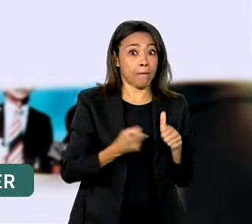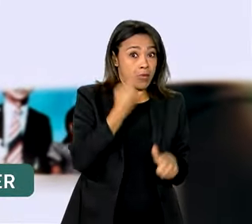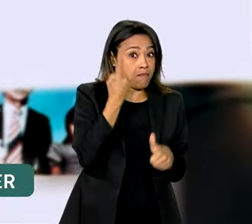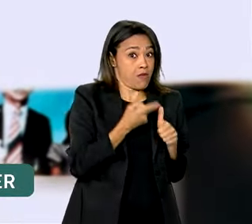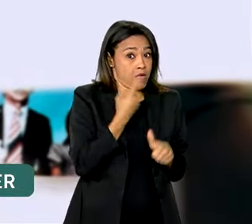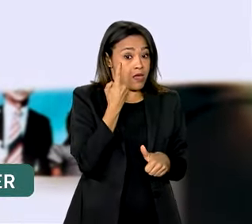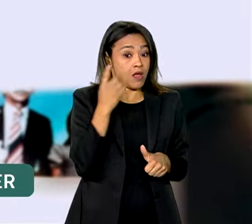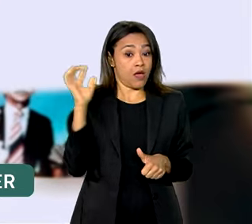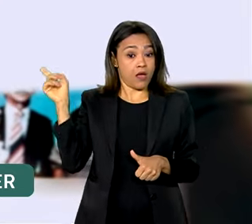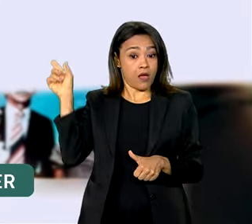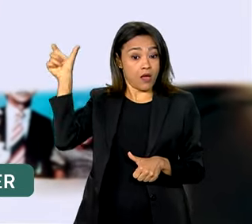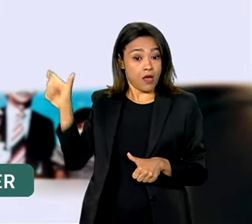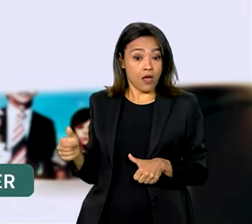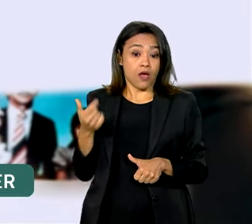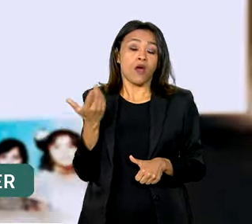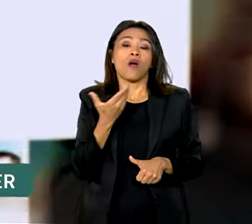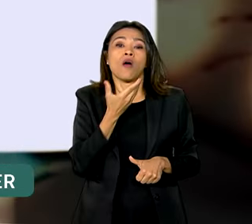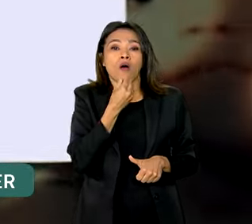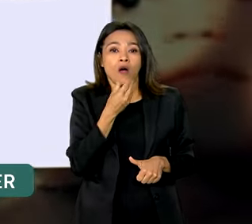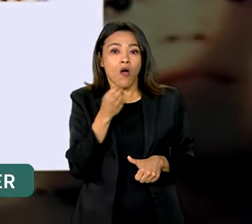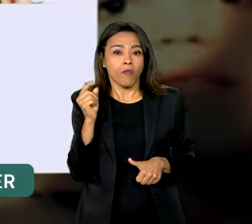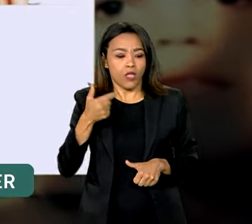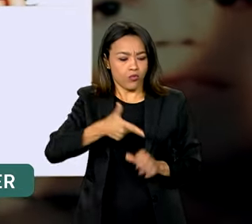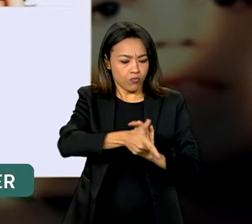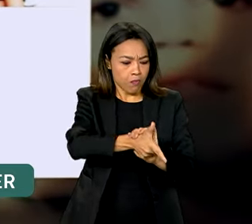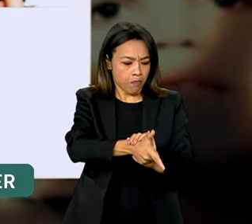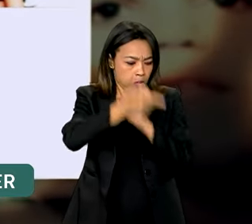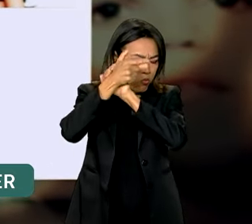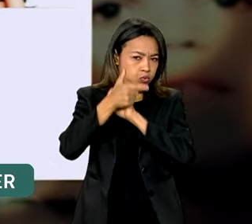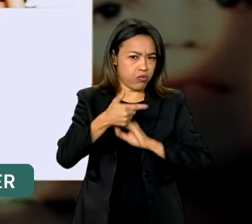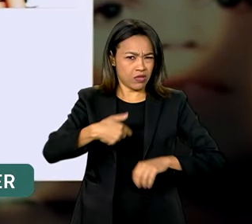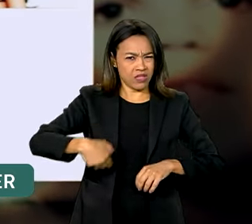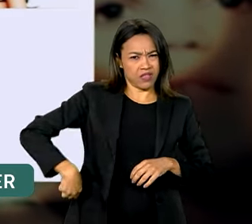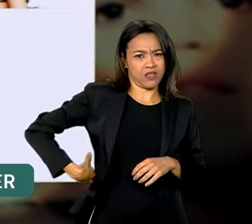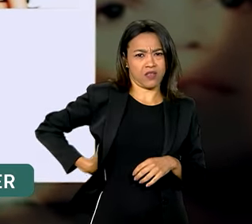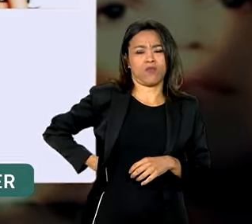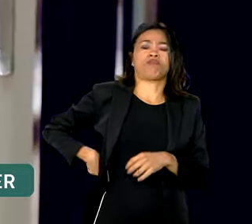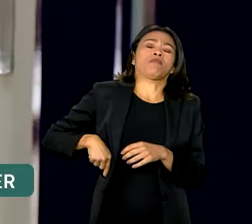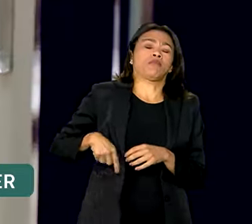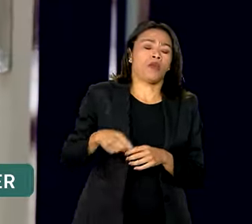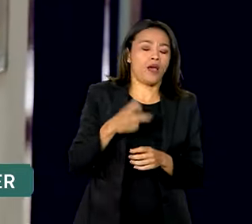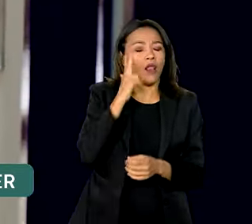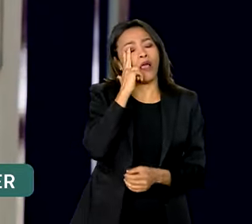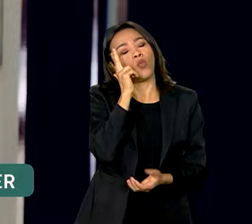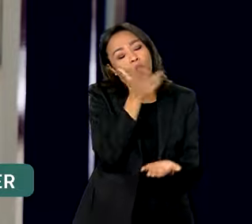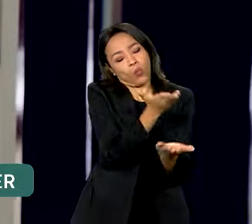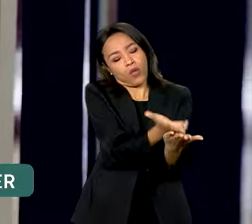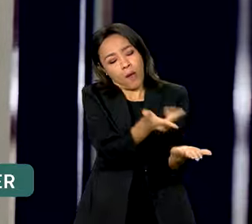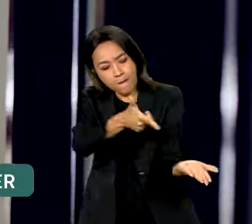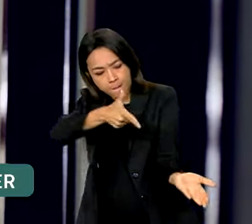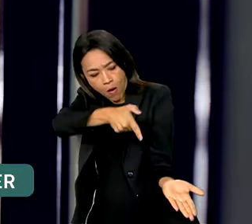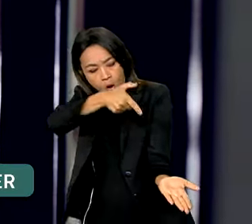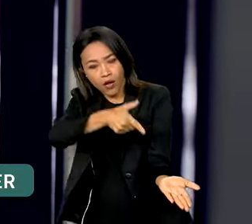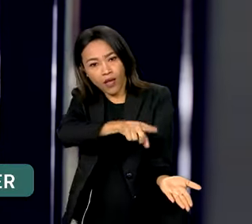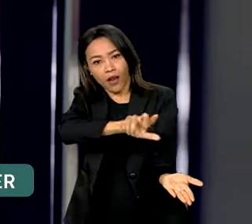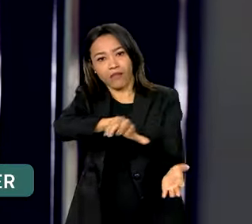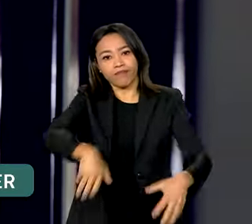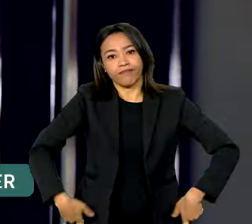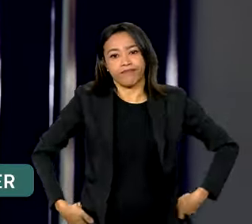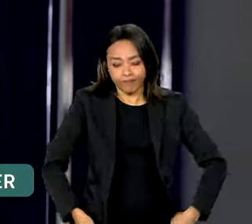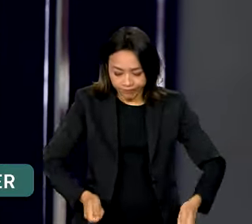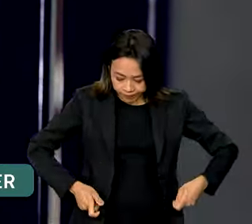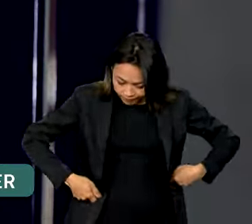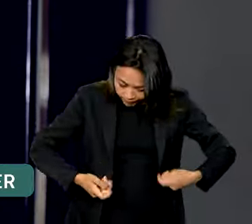Marco Antônio Herédia Viveiros deu um tiro em suas costas enquanto ela dormia, o que a deixou em uma cadeira de